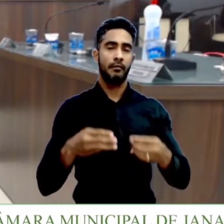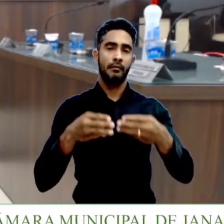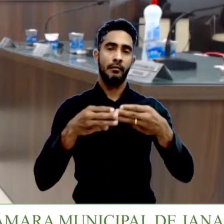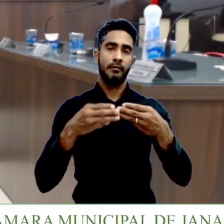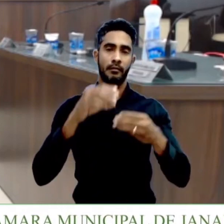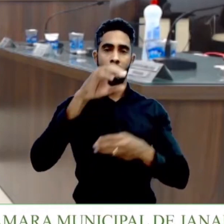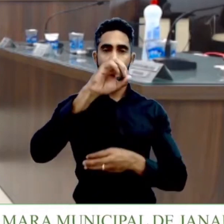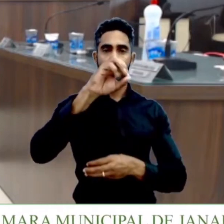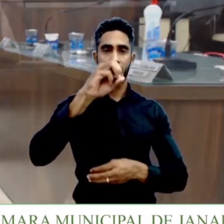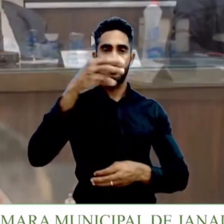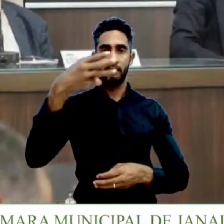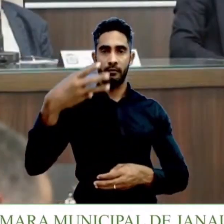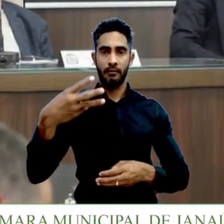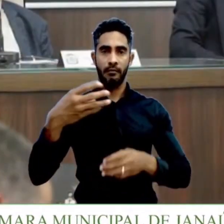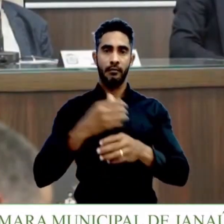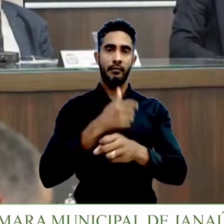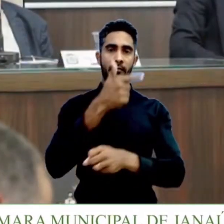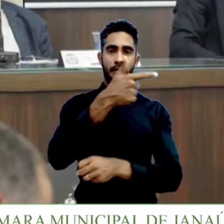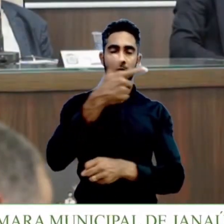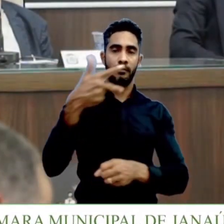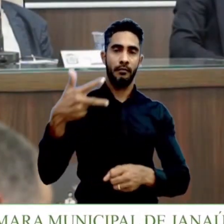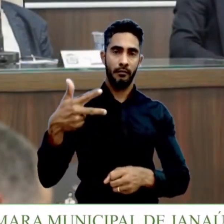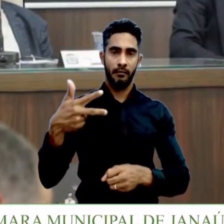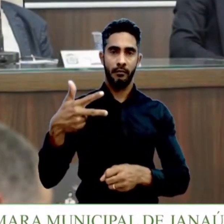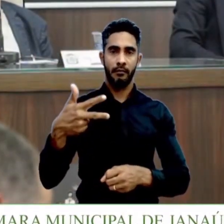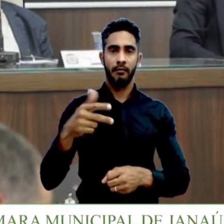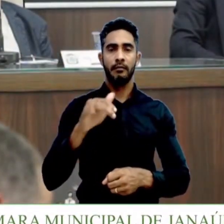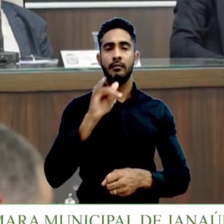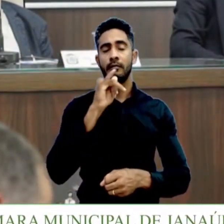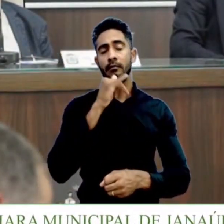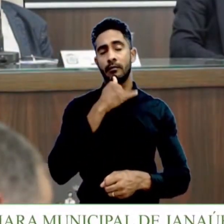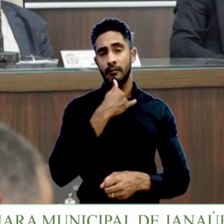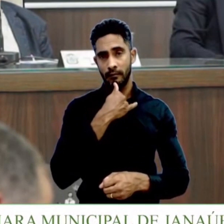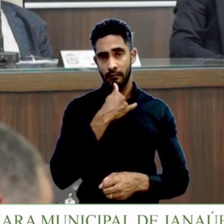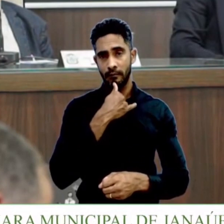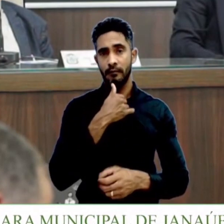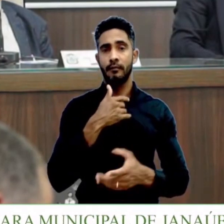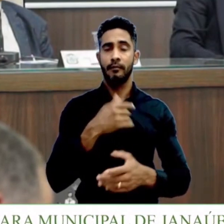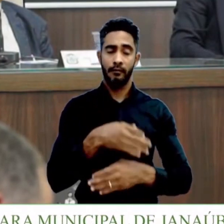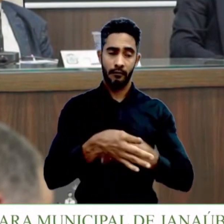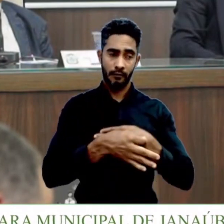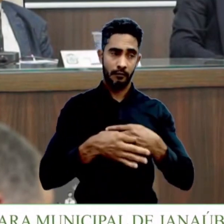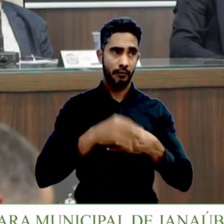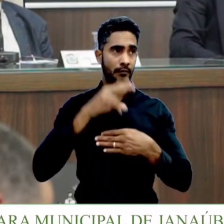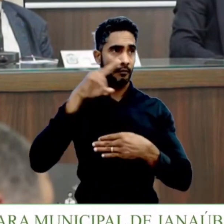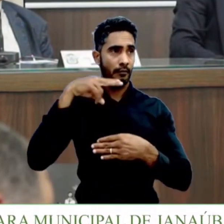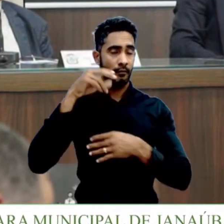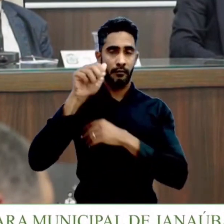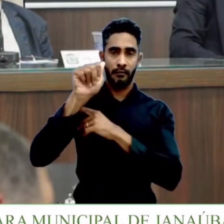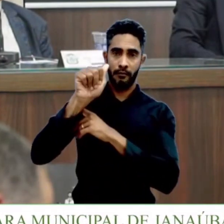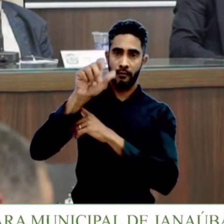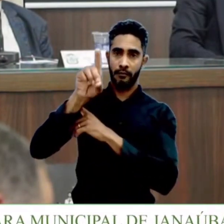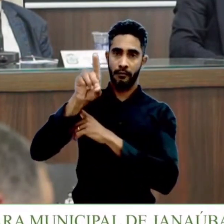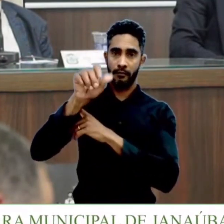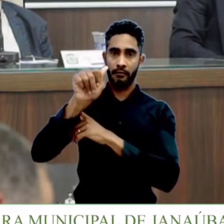Moção 003 de 2023, votos de pesar. Autoria, vereador Adauri Soares